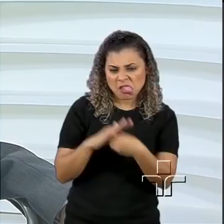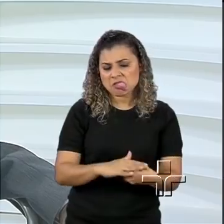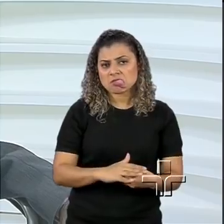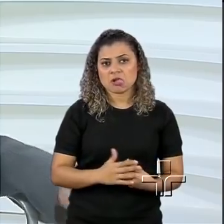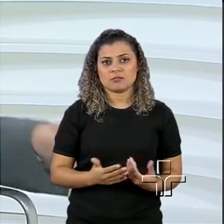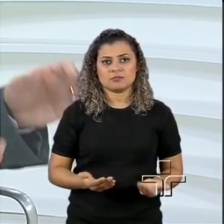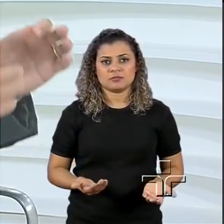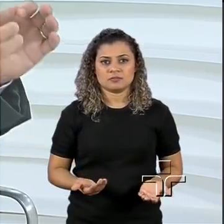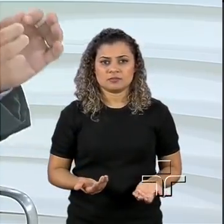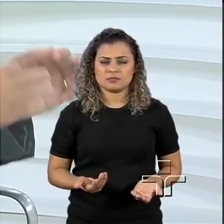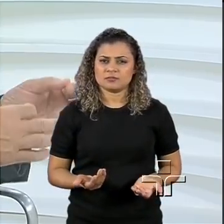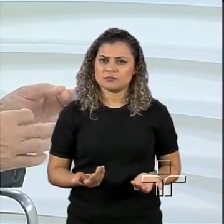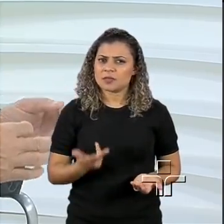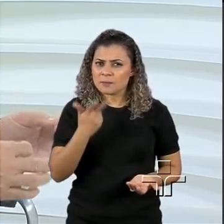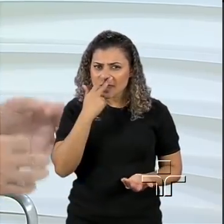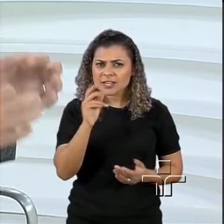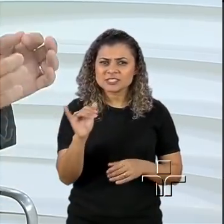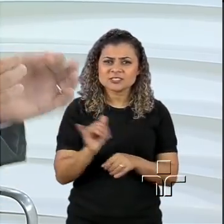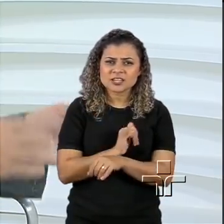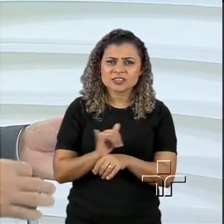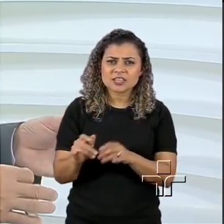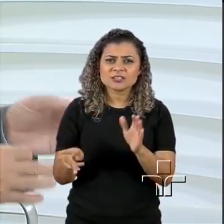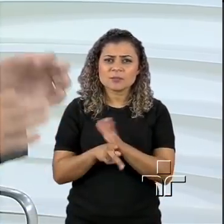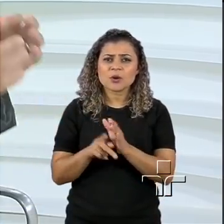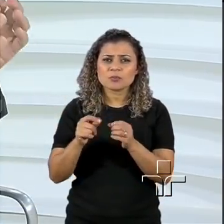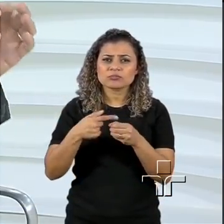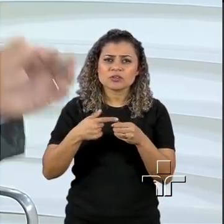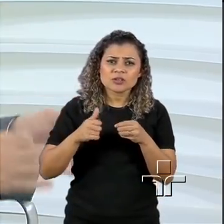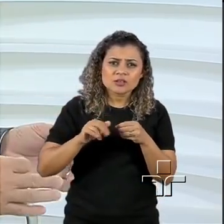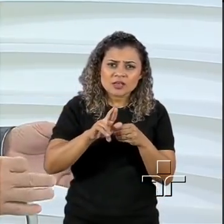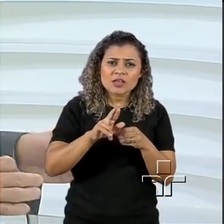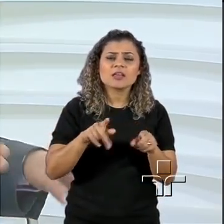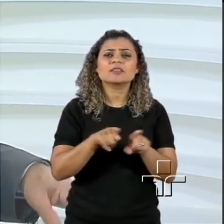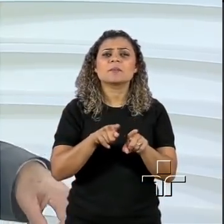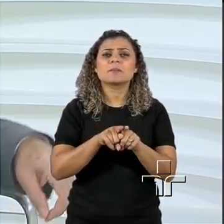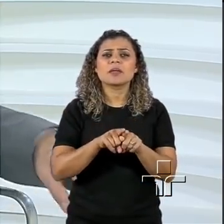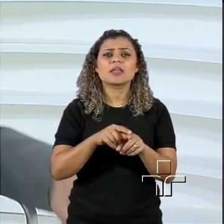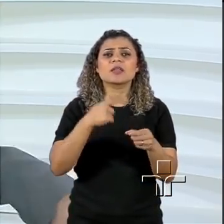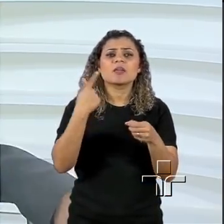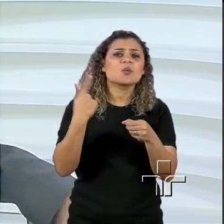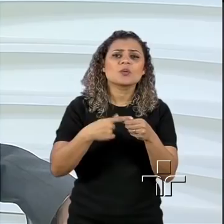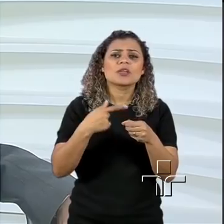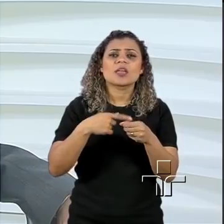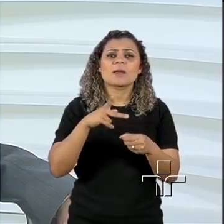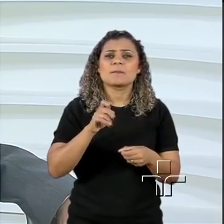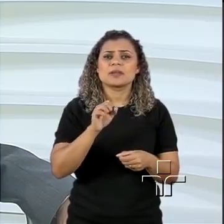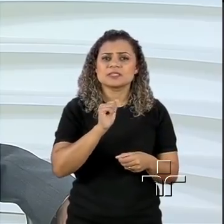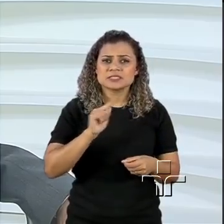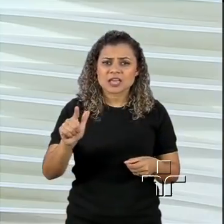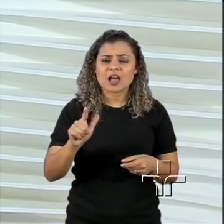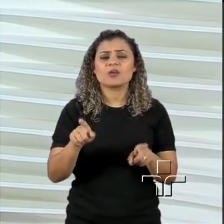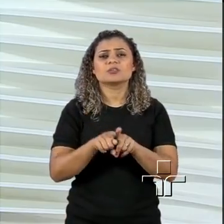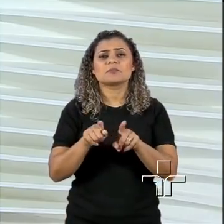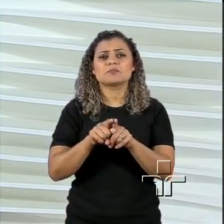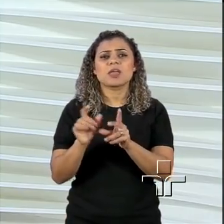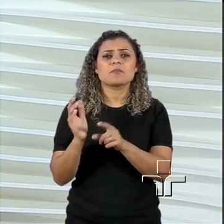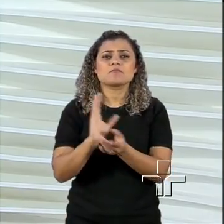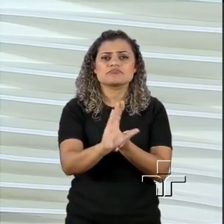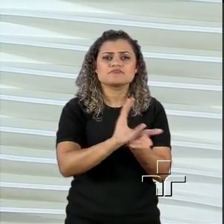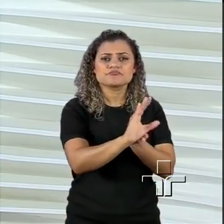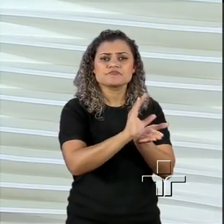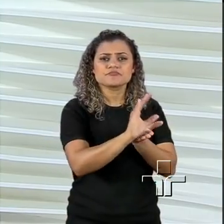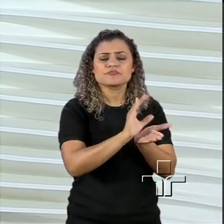golpear os recursos do pré-sal, que era destinado à educação e à saúde, para passar para as multinacionais.